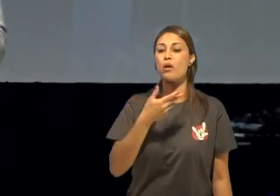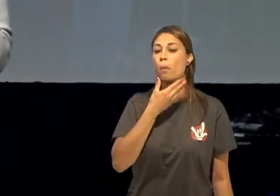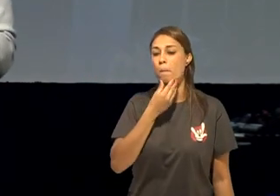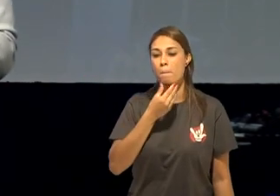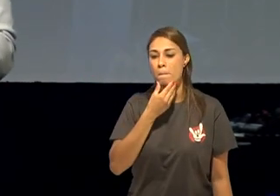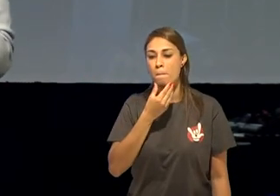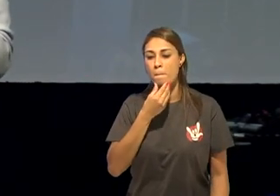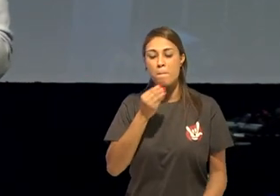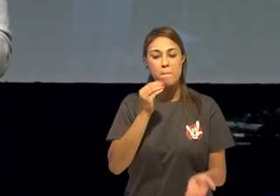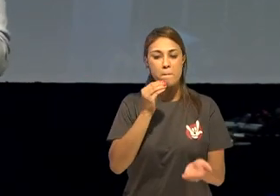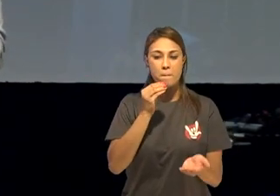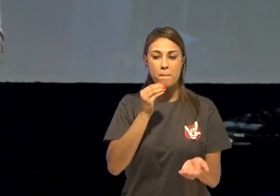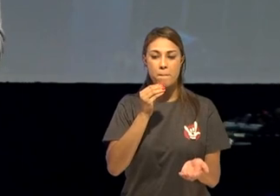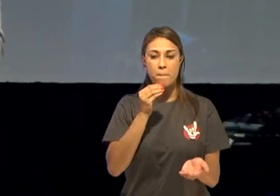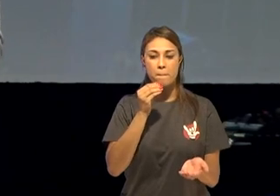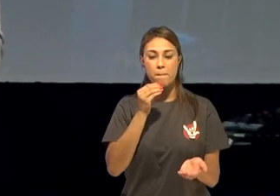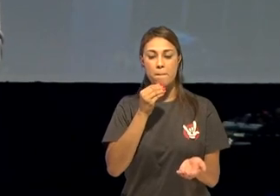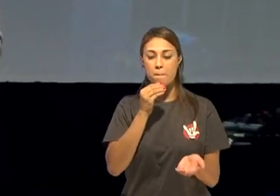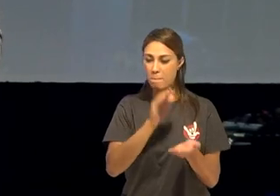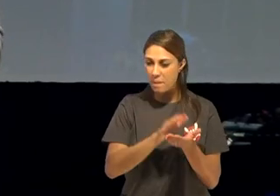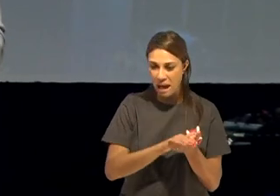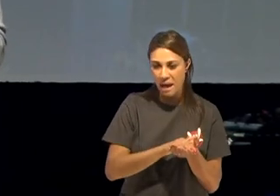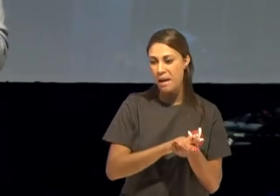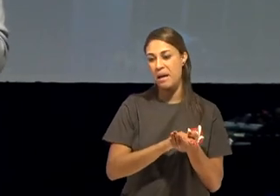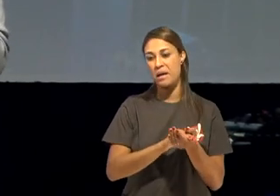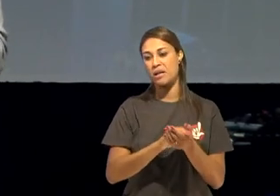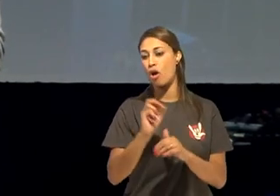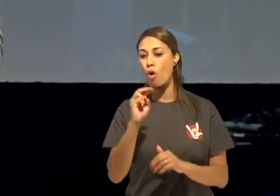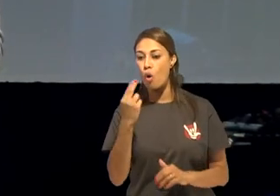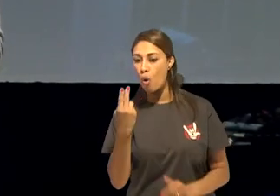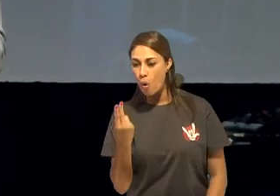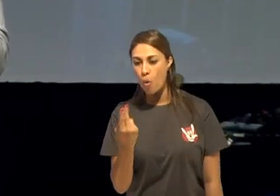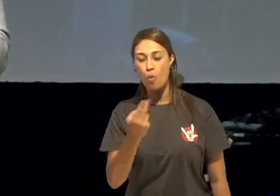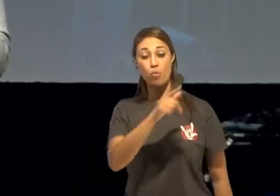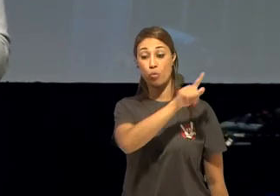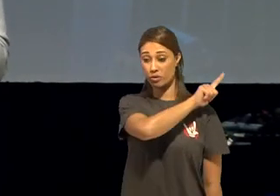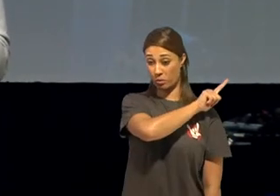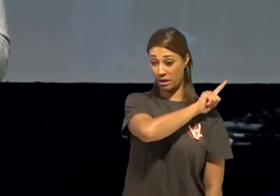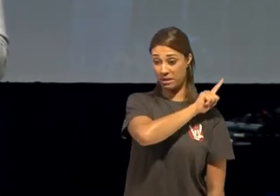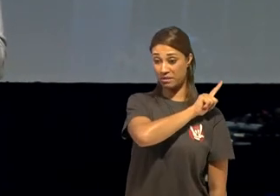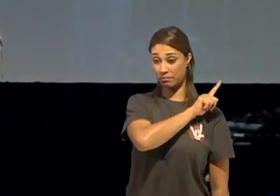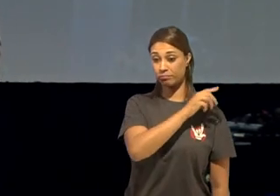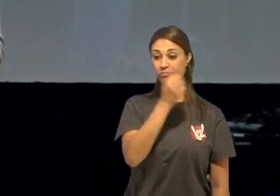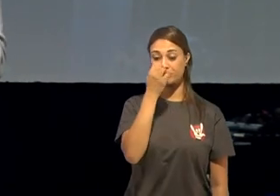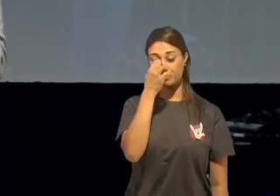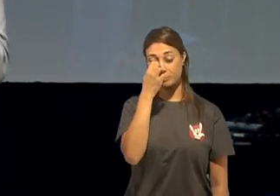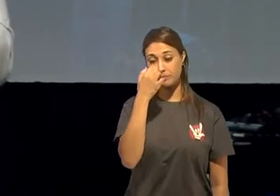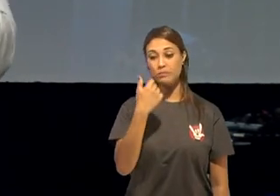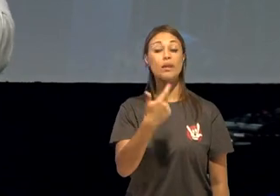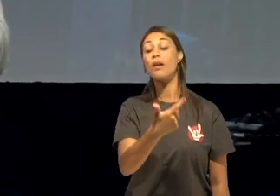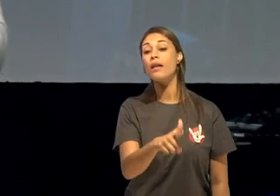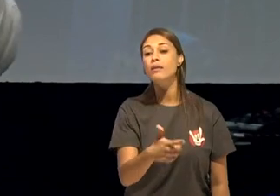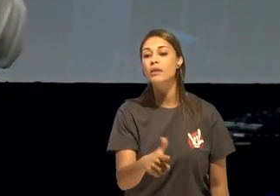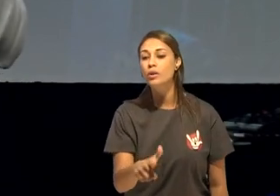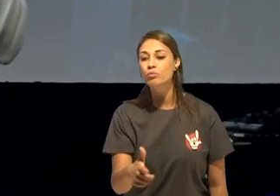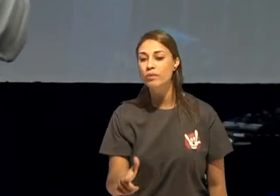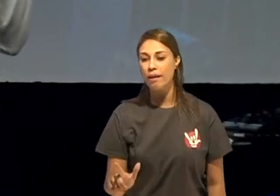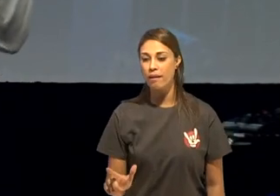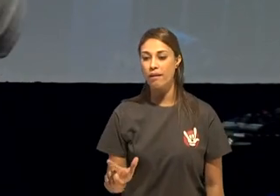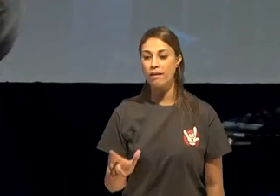quiser usar, não tem filhos preferidos, mas o Pai tem filhos que